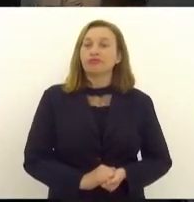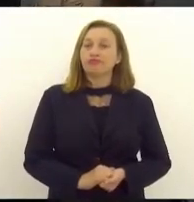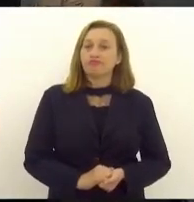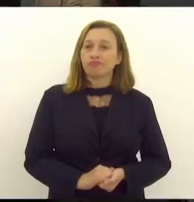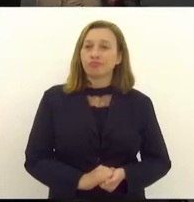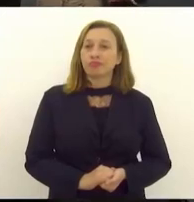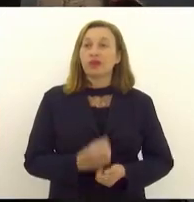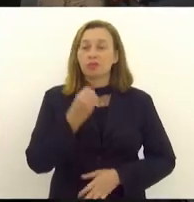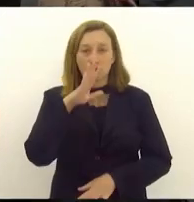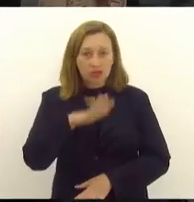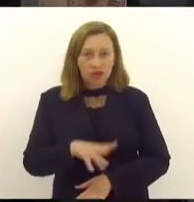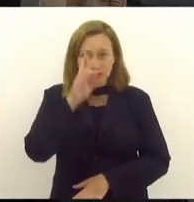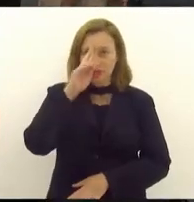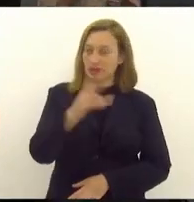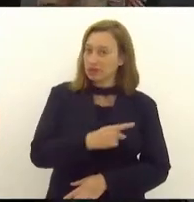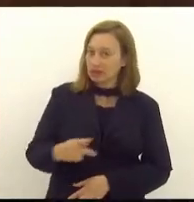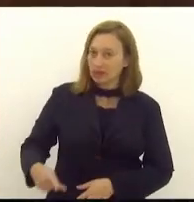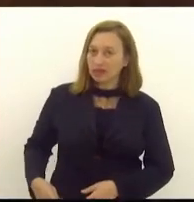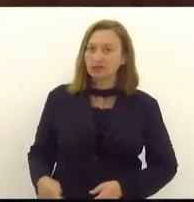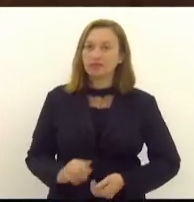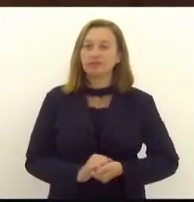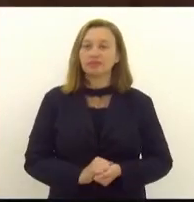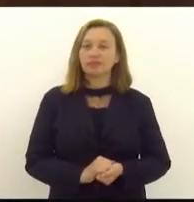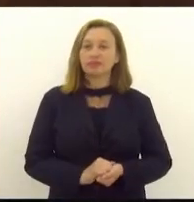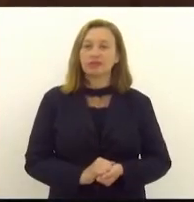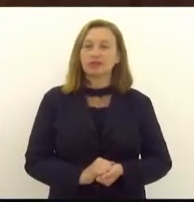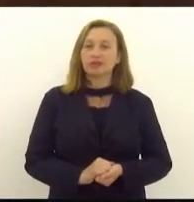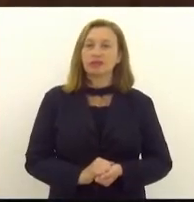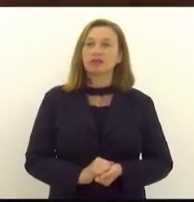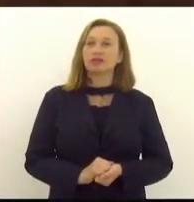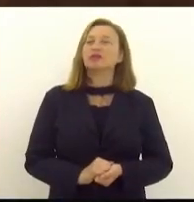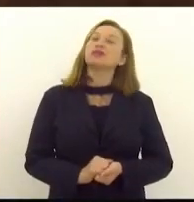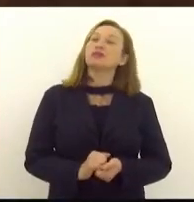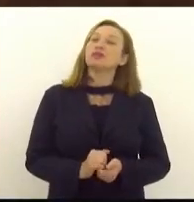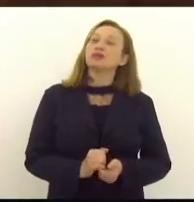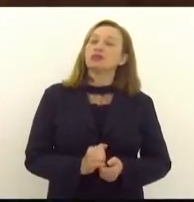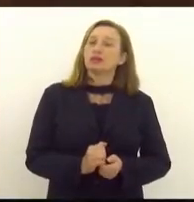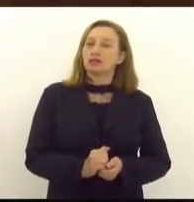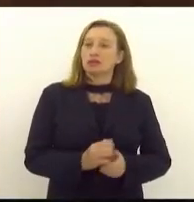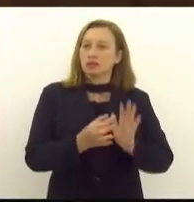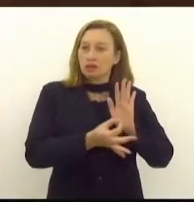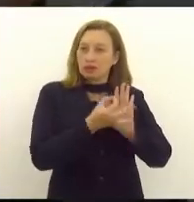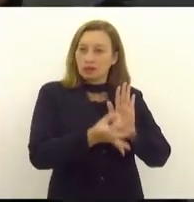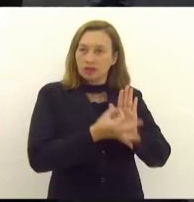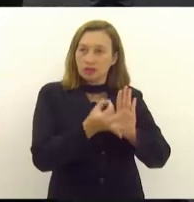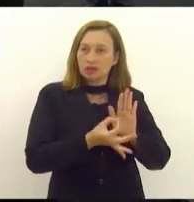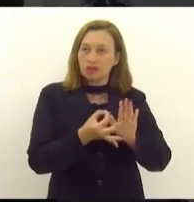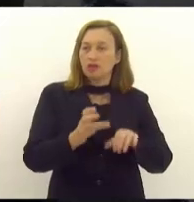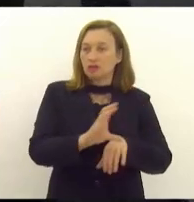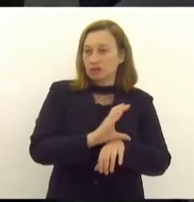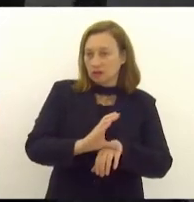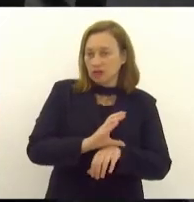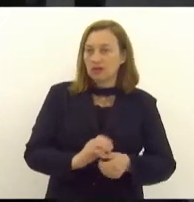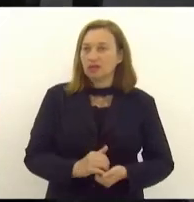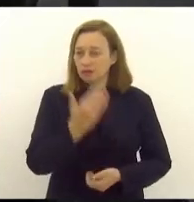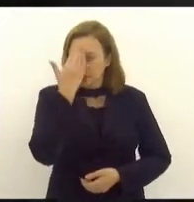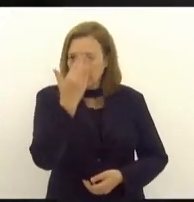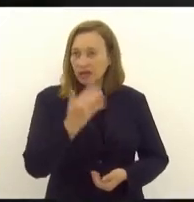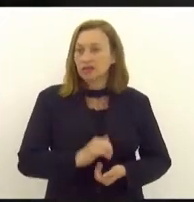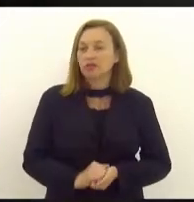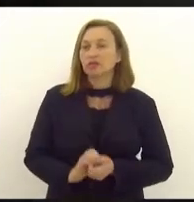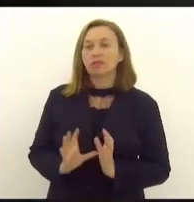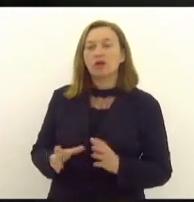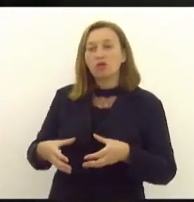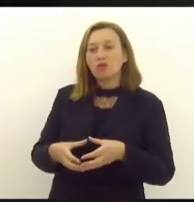Boa tarde Presidente boa aparecer pela constitucionalidade Muito obrigado para emitir parecer pela